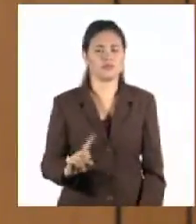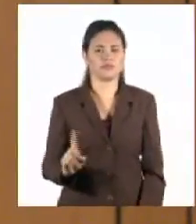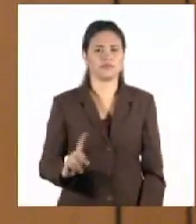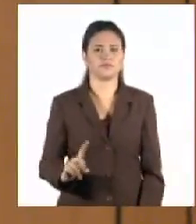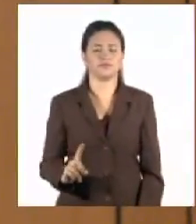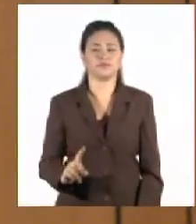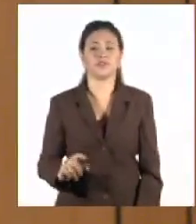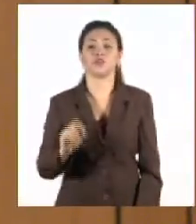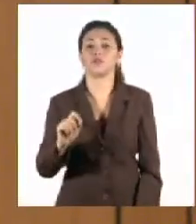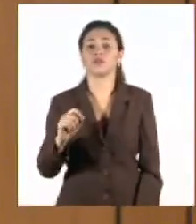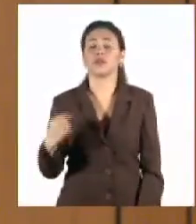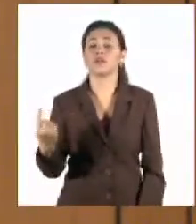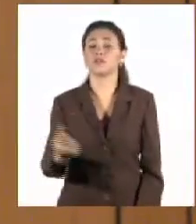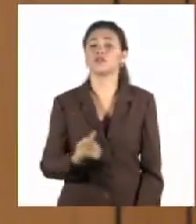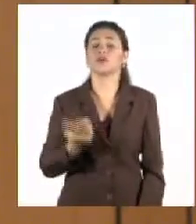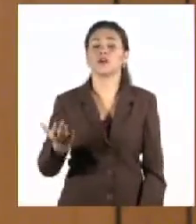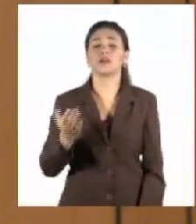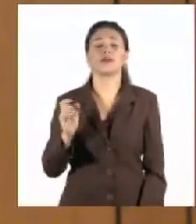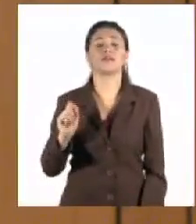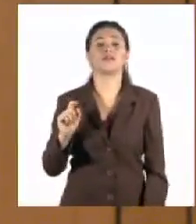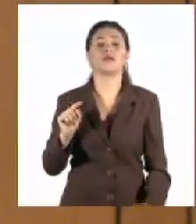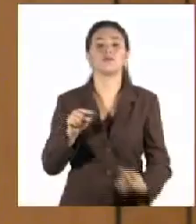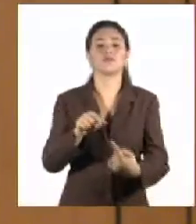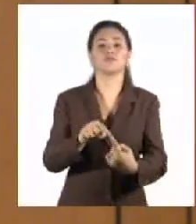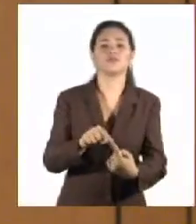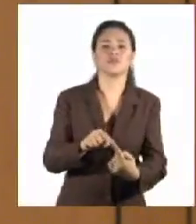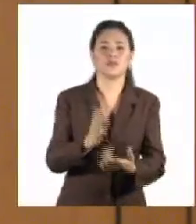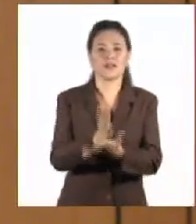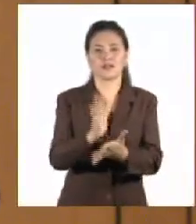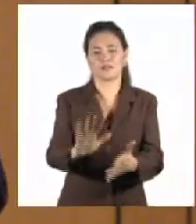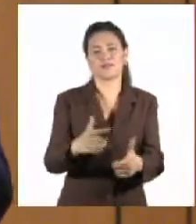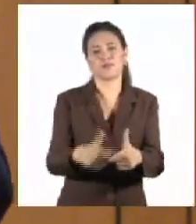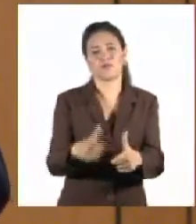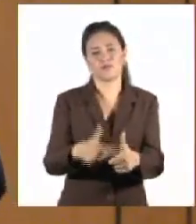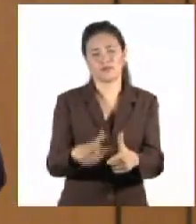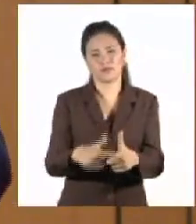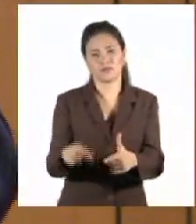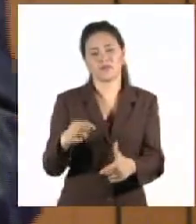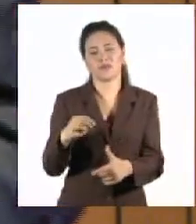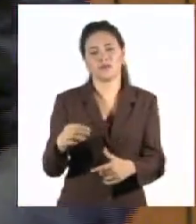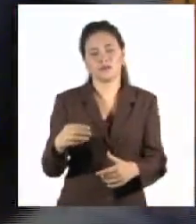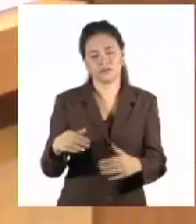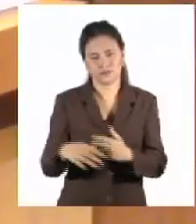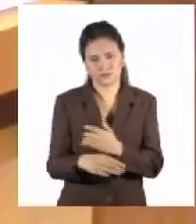definitivamente, de uma vez por todas, resolver o problema dos municípios maranhenses. Muito obrigado a todos.